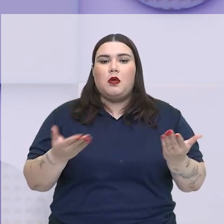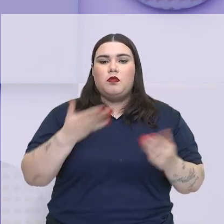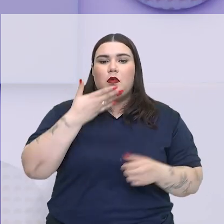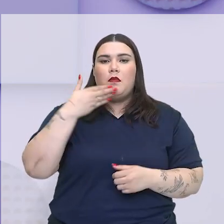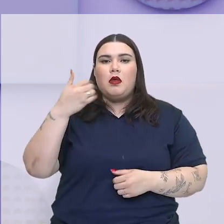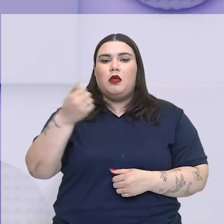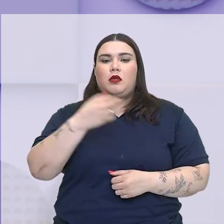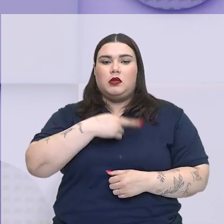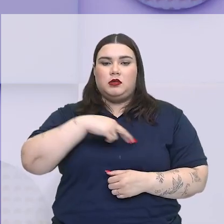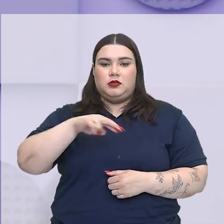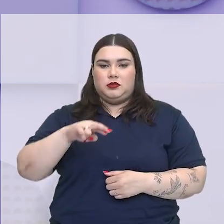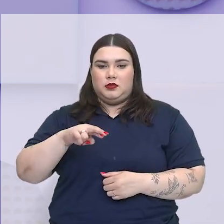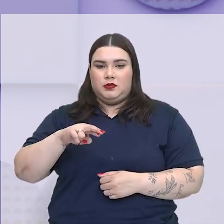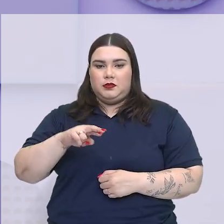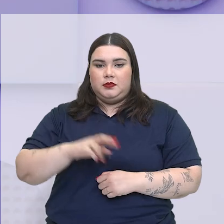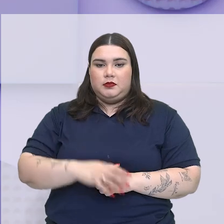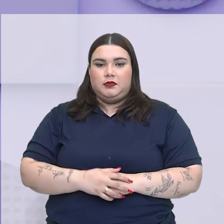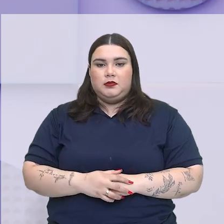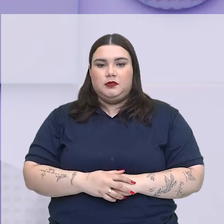melhor religião.